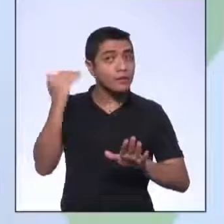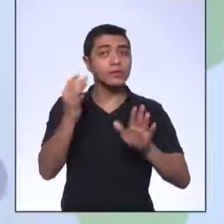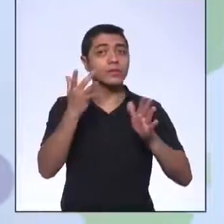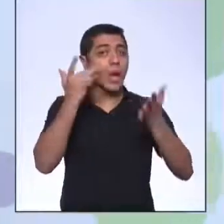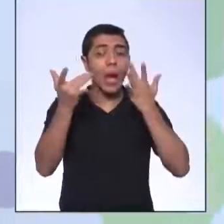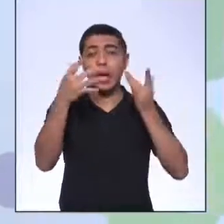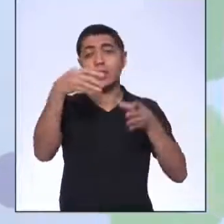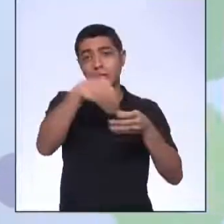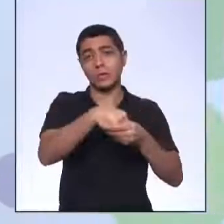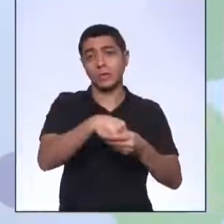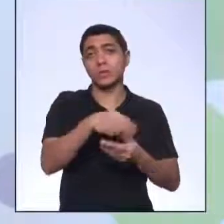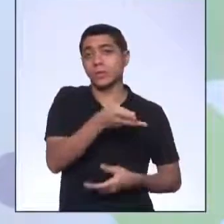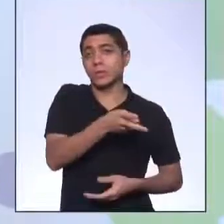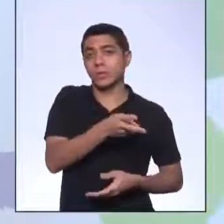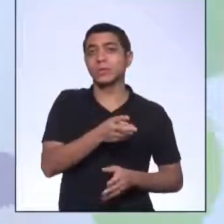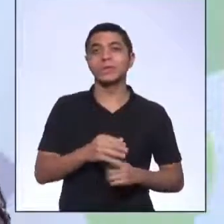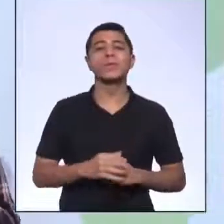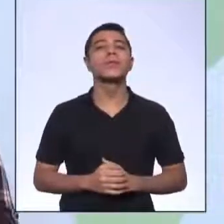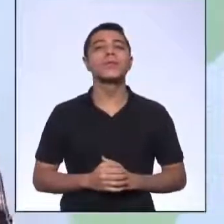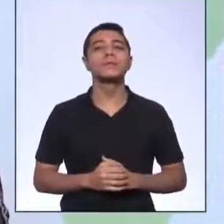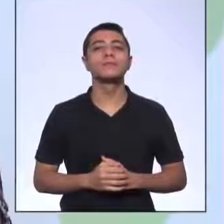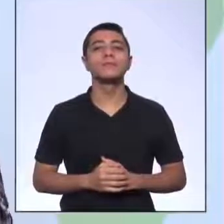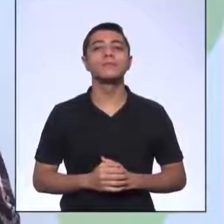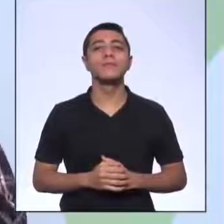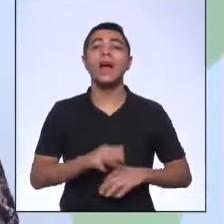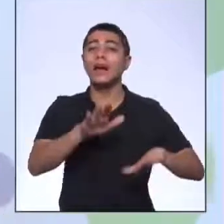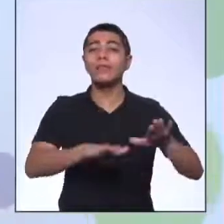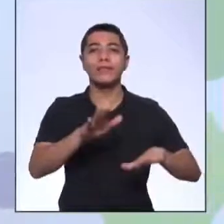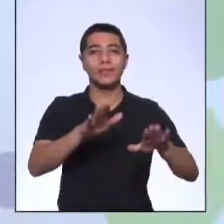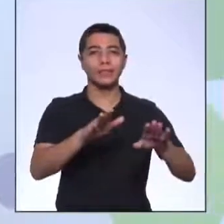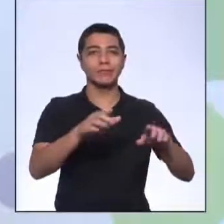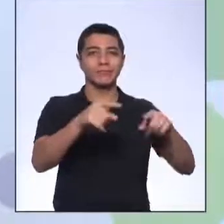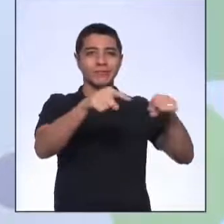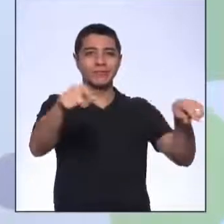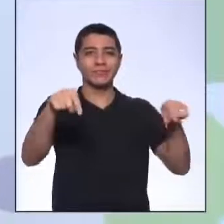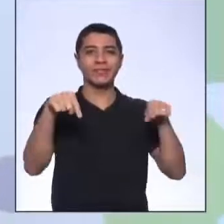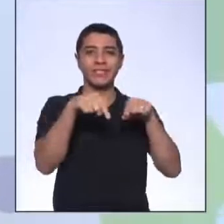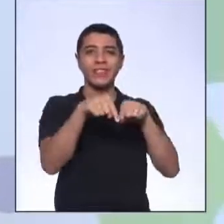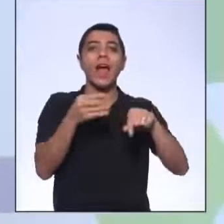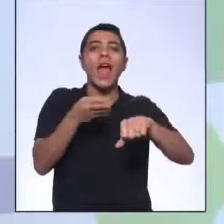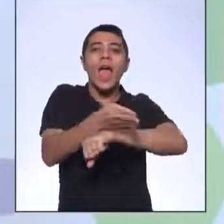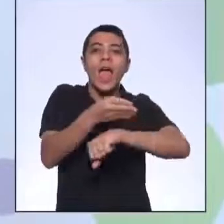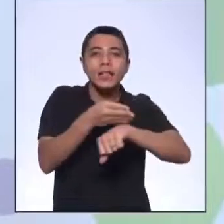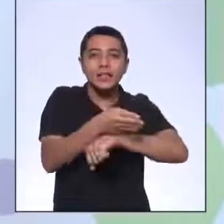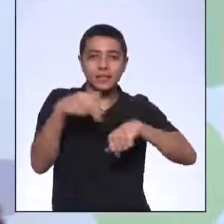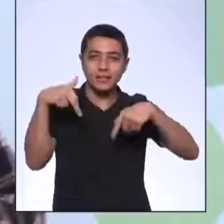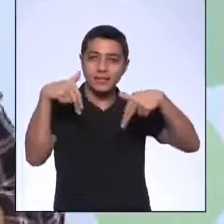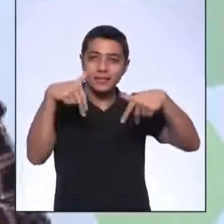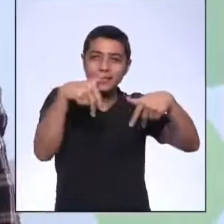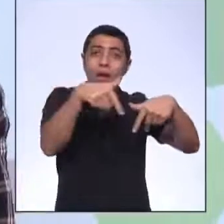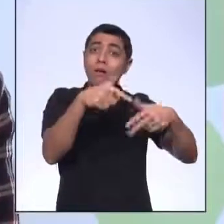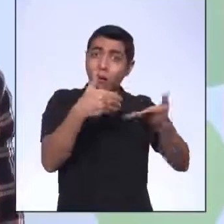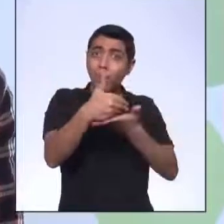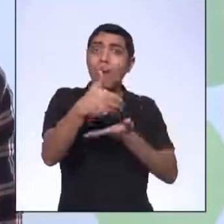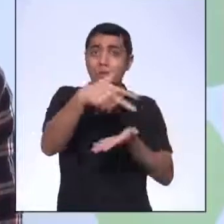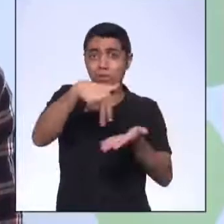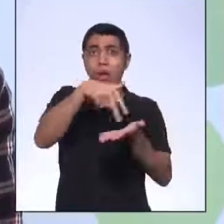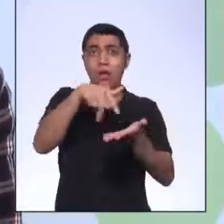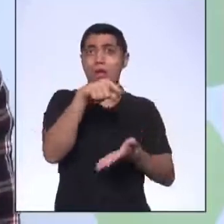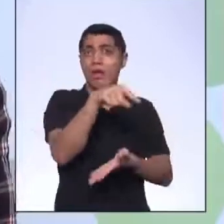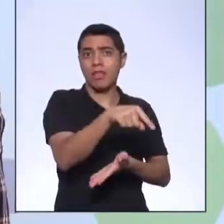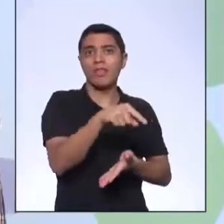no saguão por exemplo de entrada enfim e aí posteriormente né o México unindo então ele